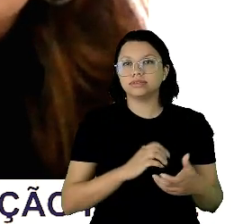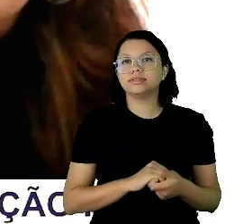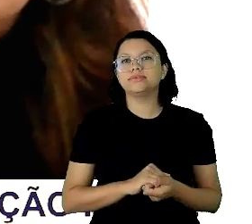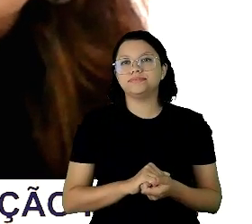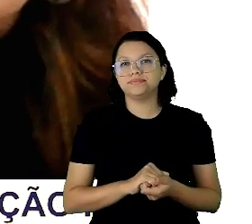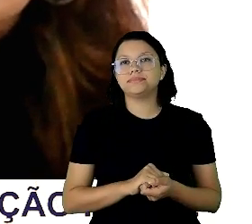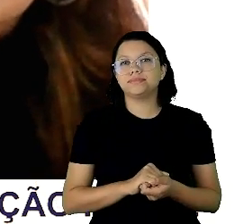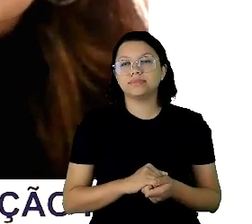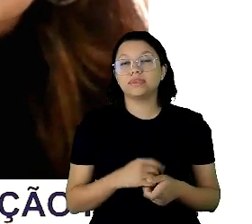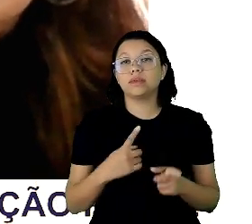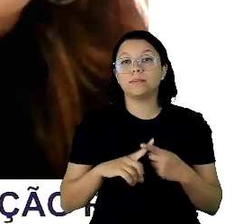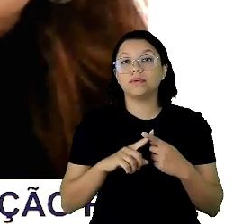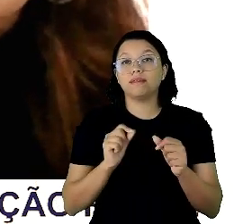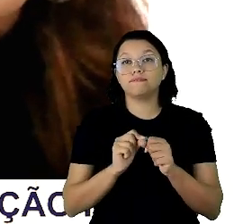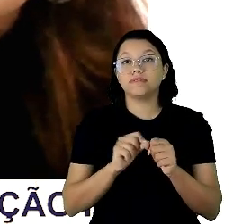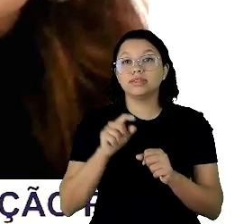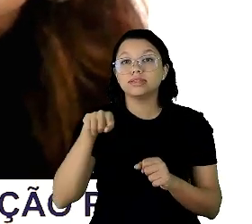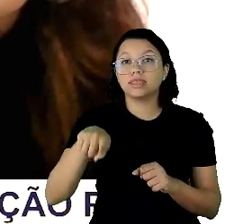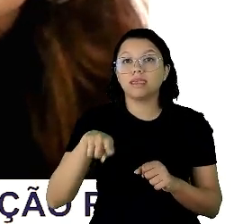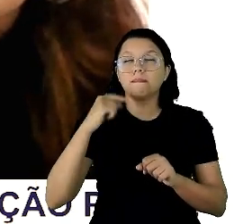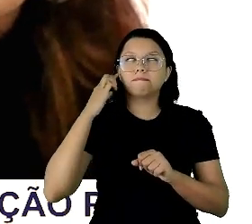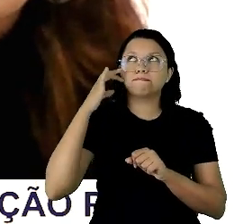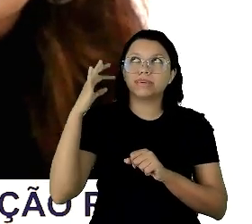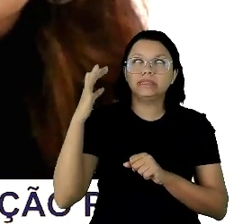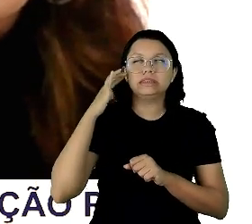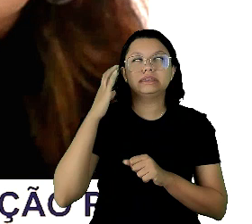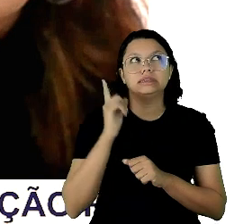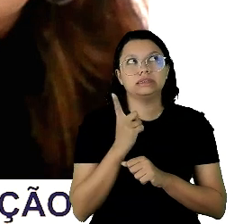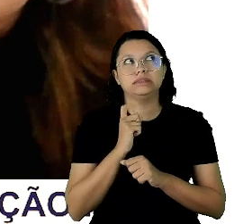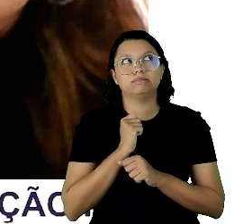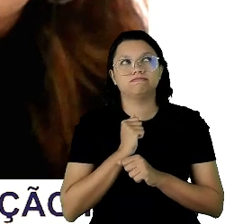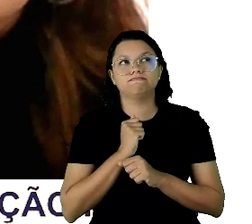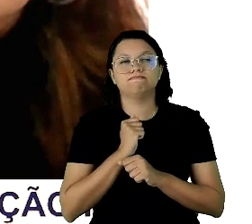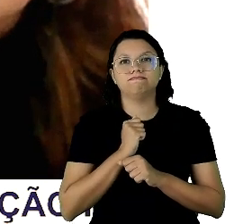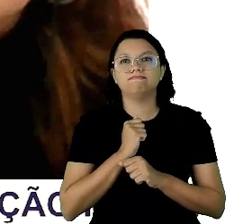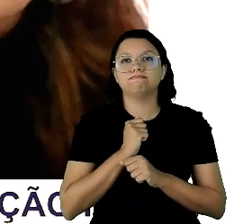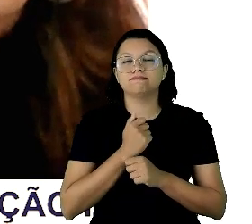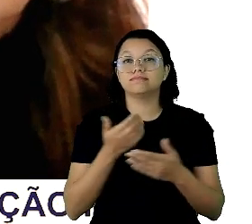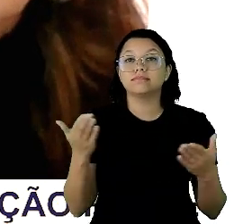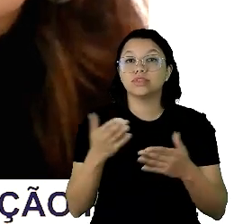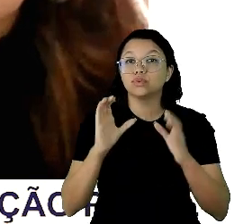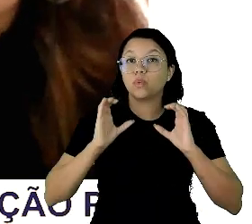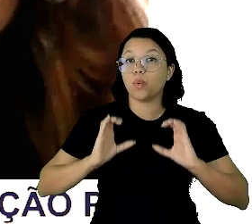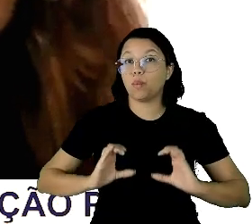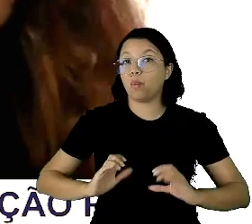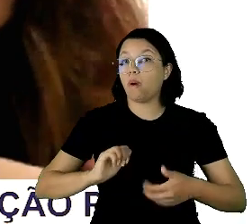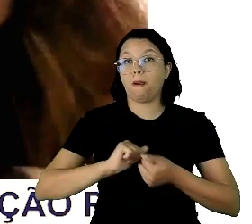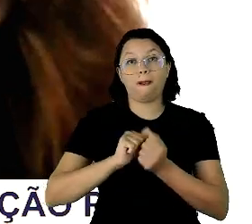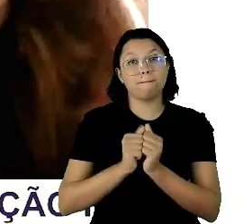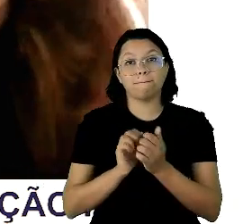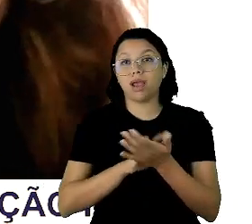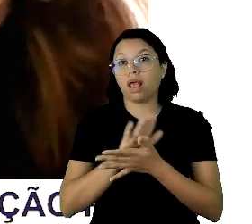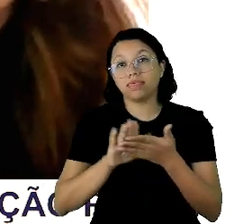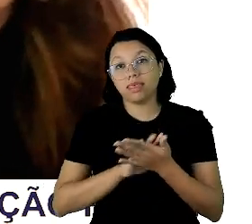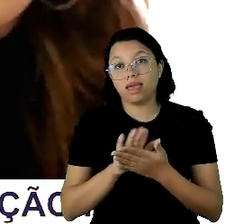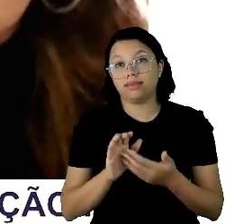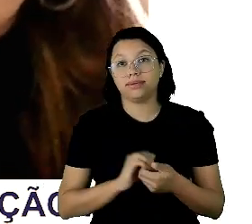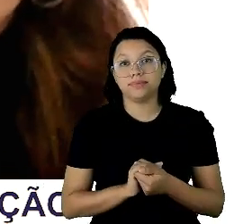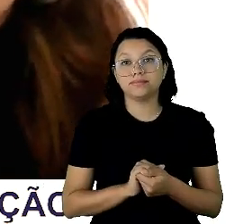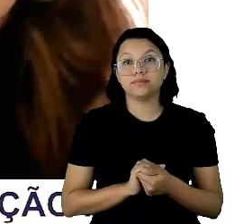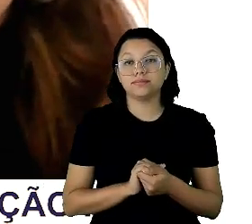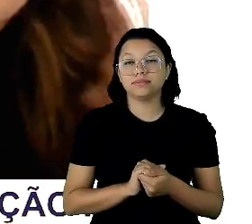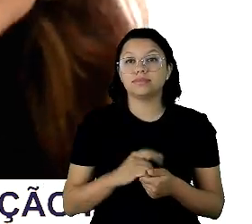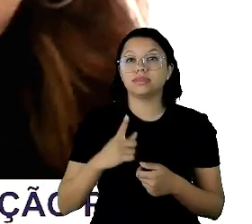que pense, reflita e veja que a conduta não é adequada, não é? Ter muito consciente de que não é porque você